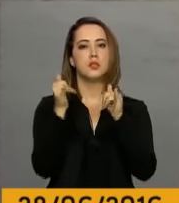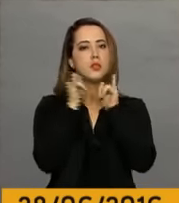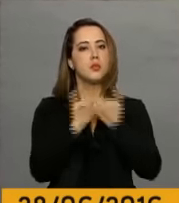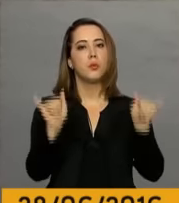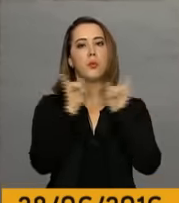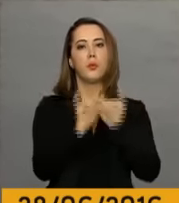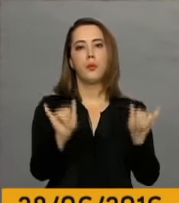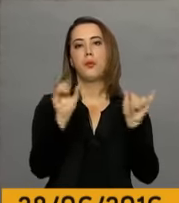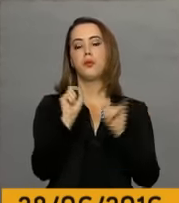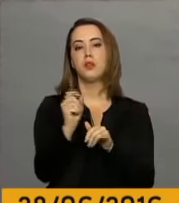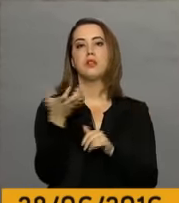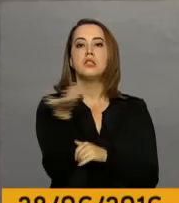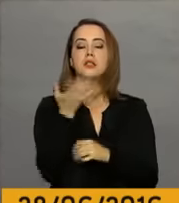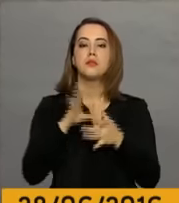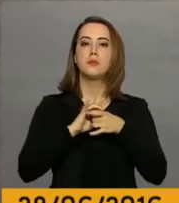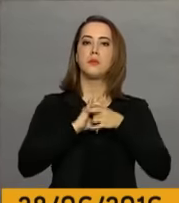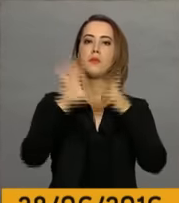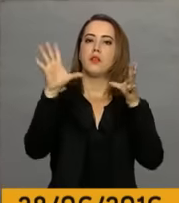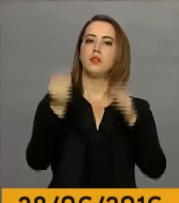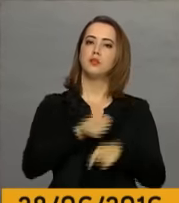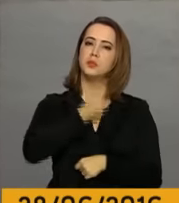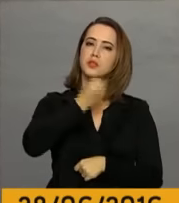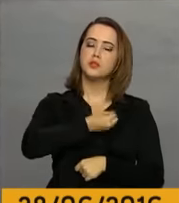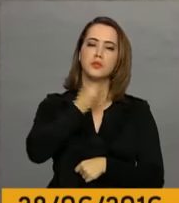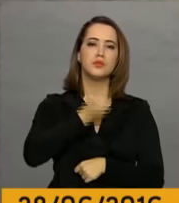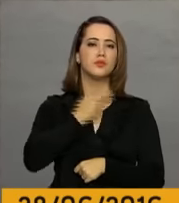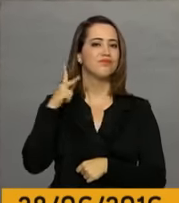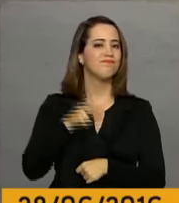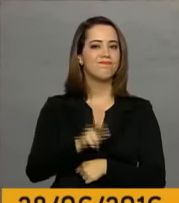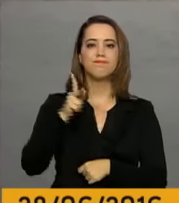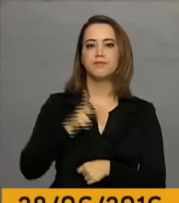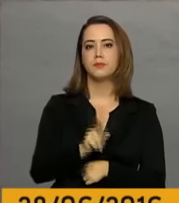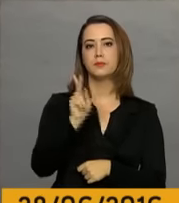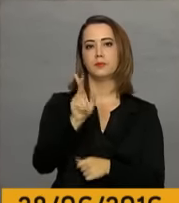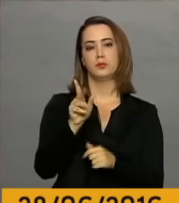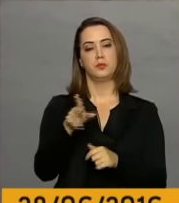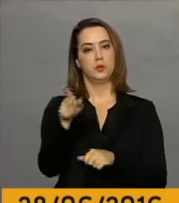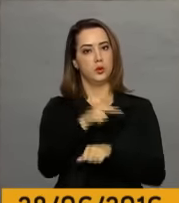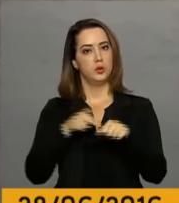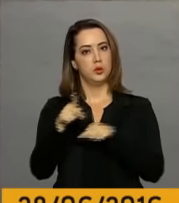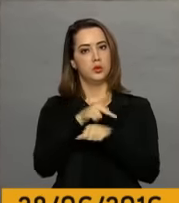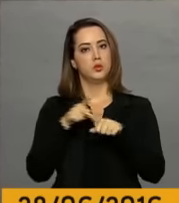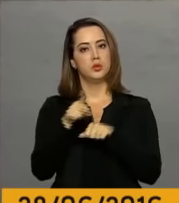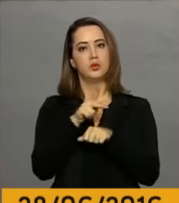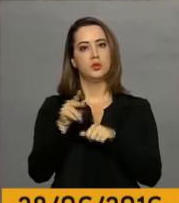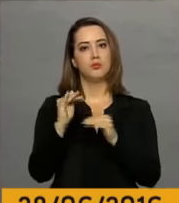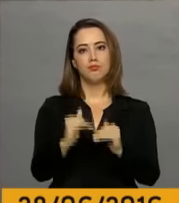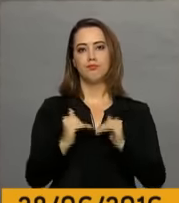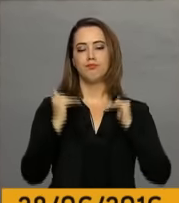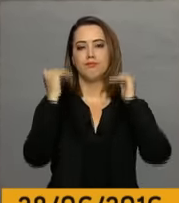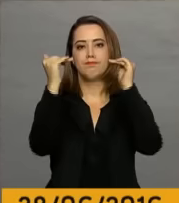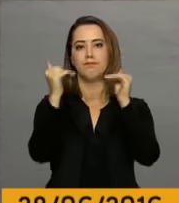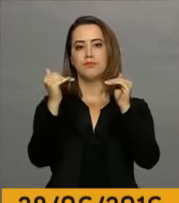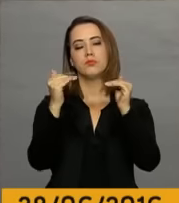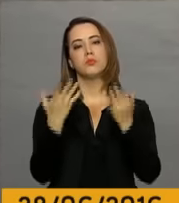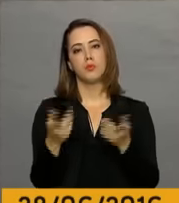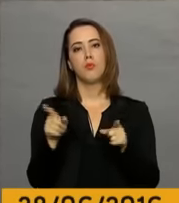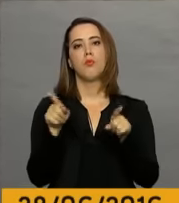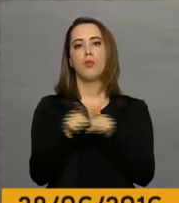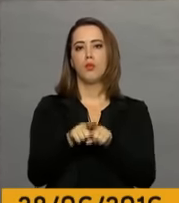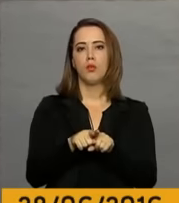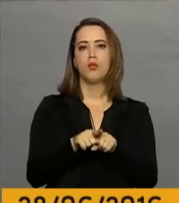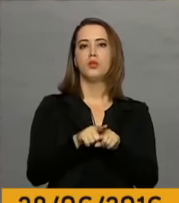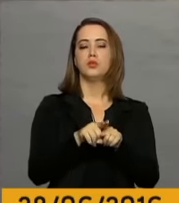que querem a liberdade para viver e sobreviver num país soberano e democrático Esta é a expressão